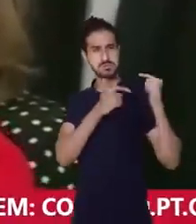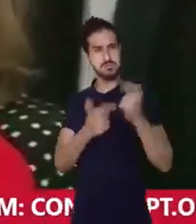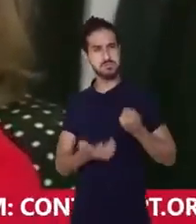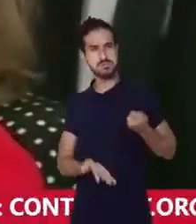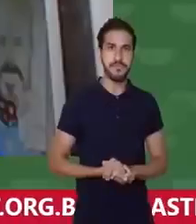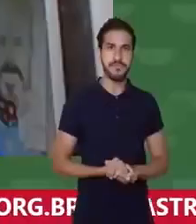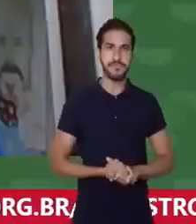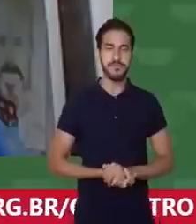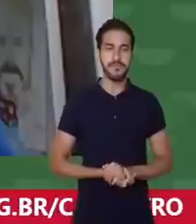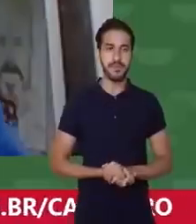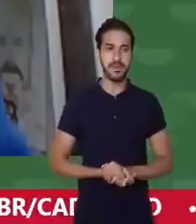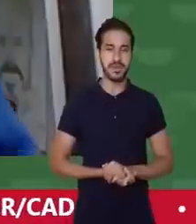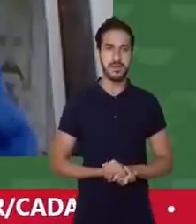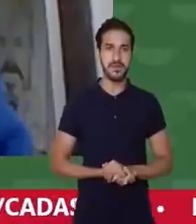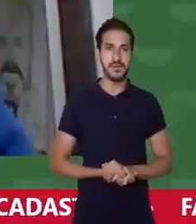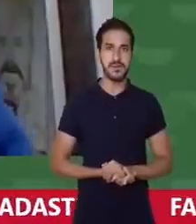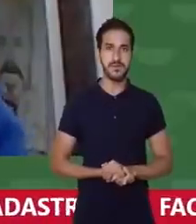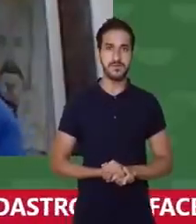e da violência.